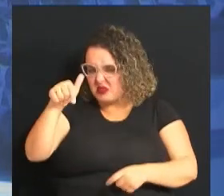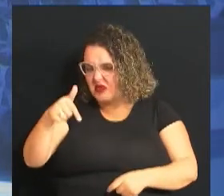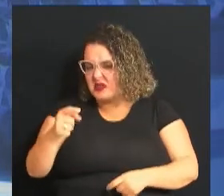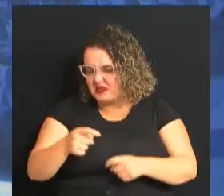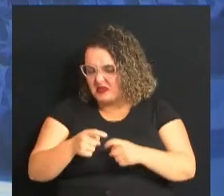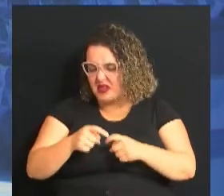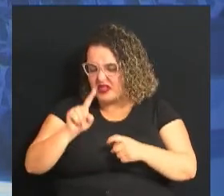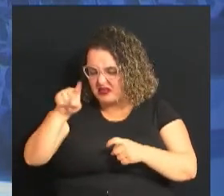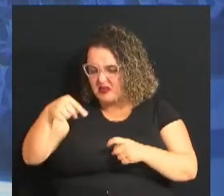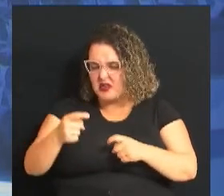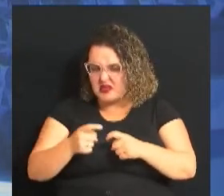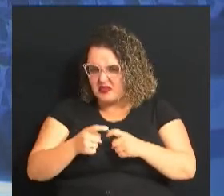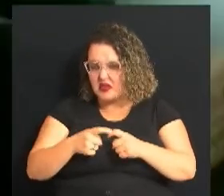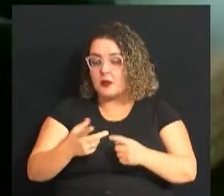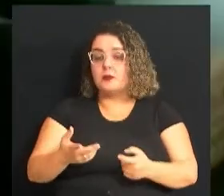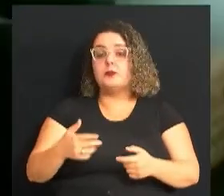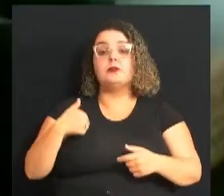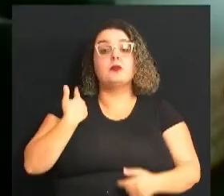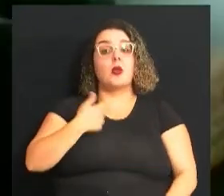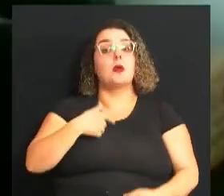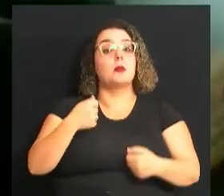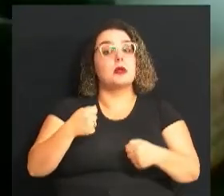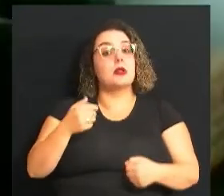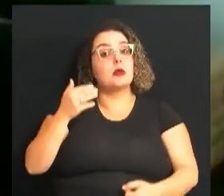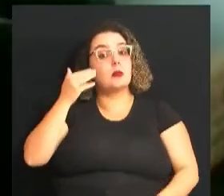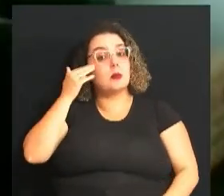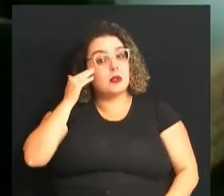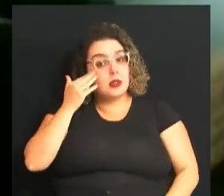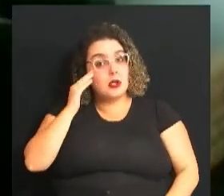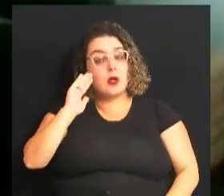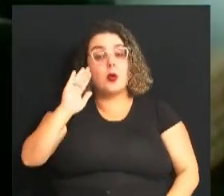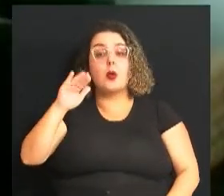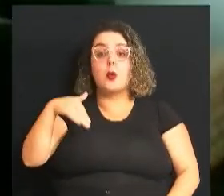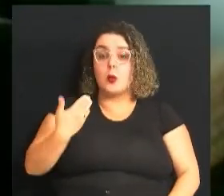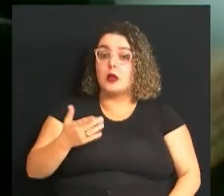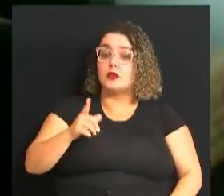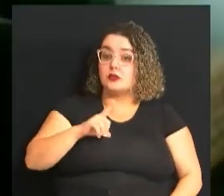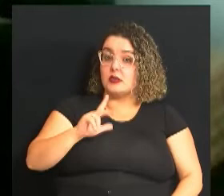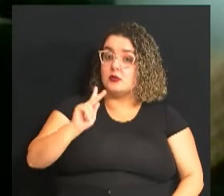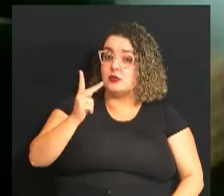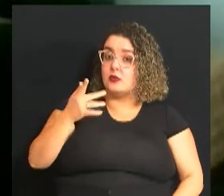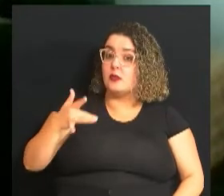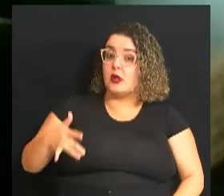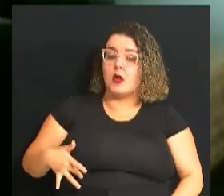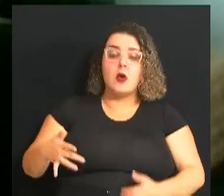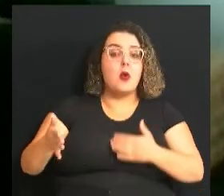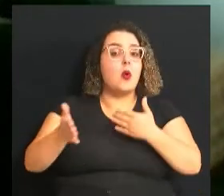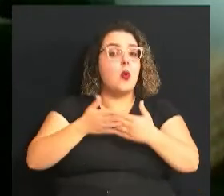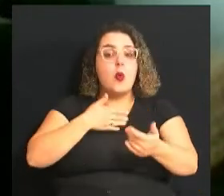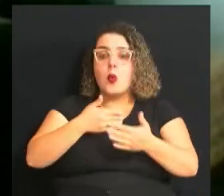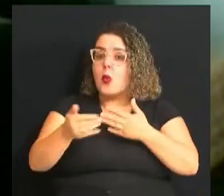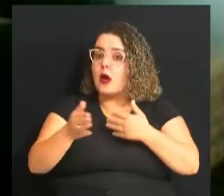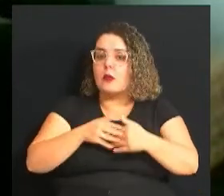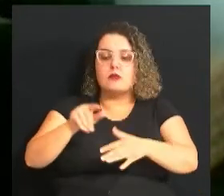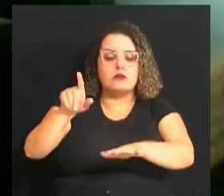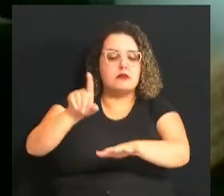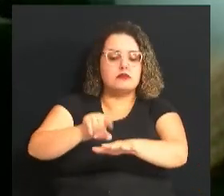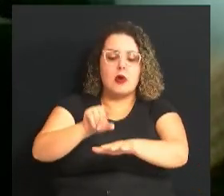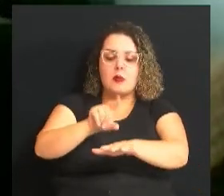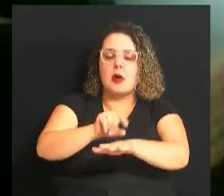A gente tem que entender que quando nós temos uma hepatite, qualquer um desses caminhos pode estar